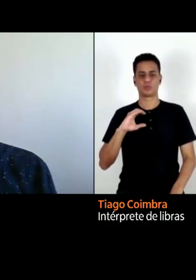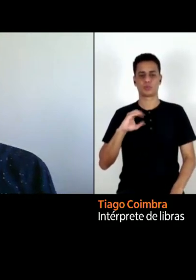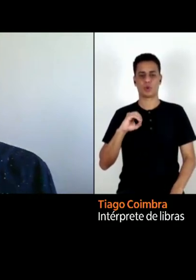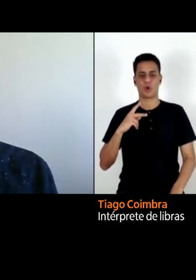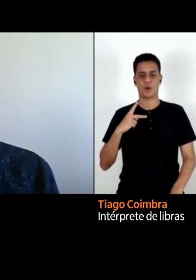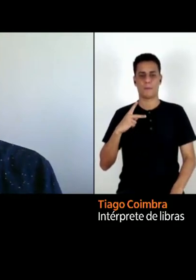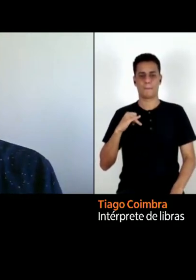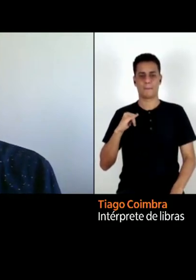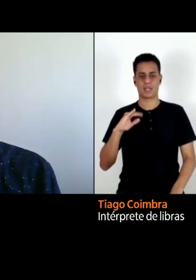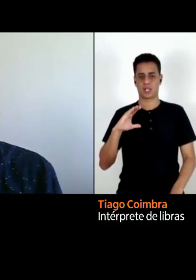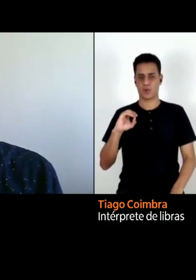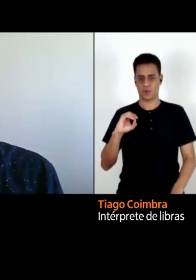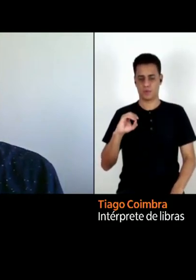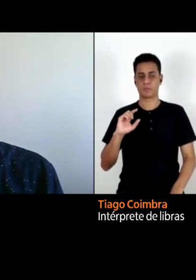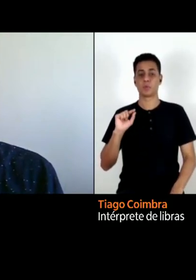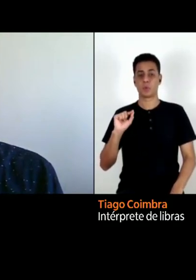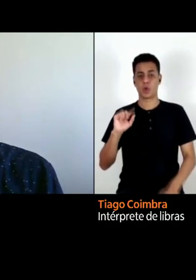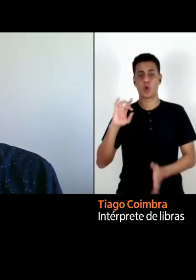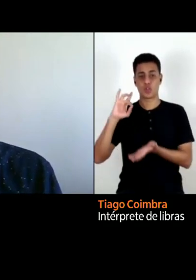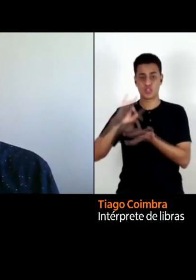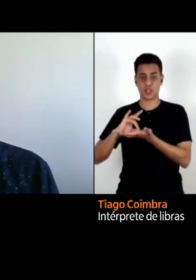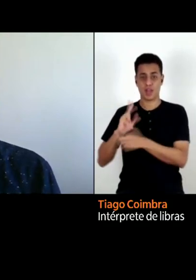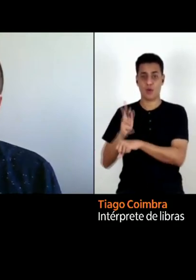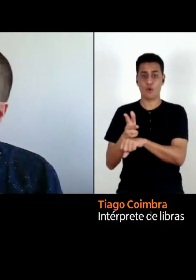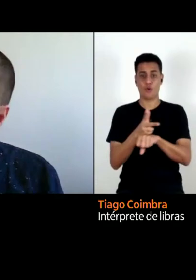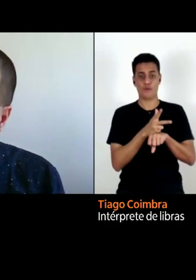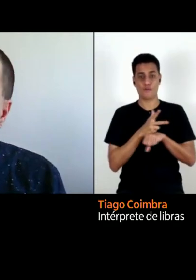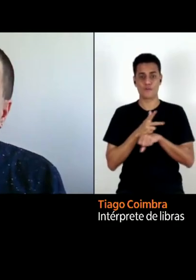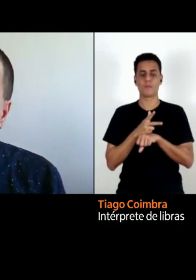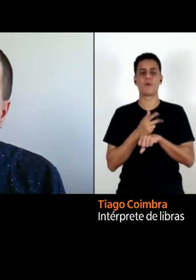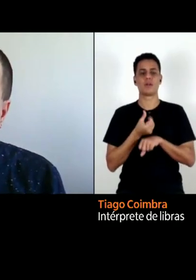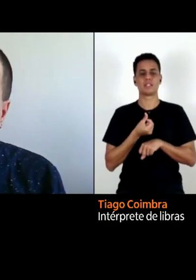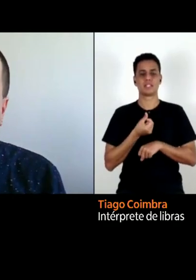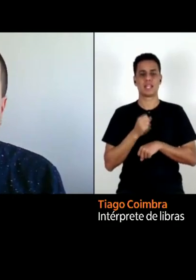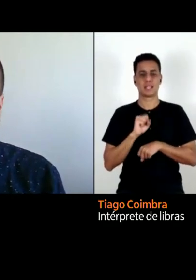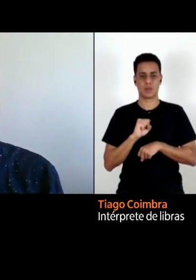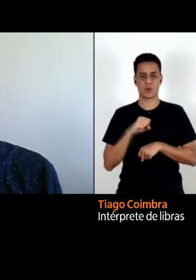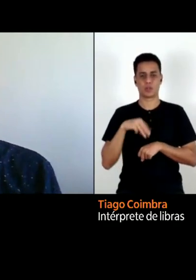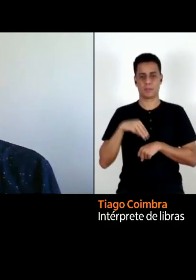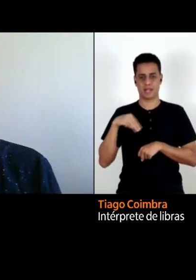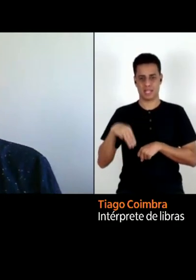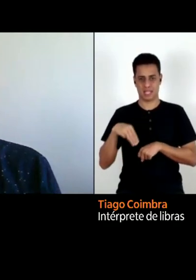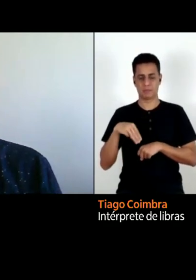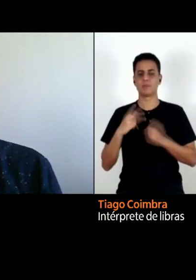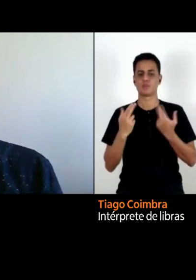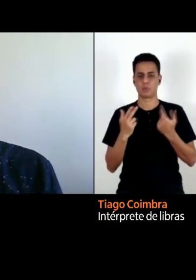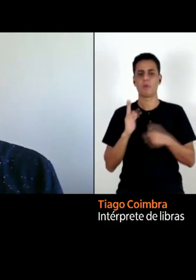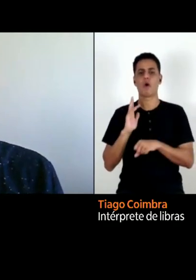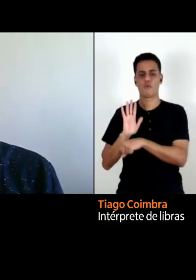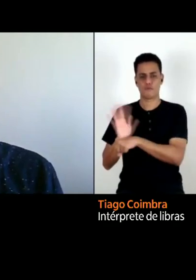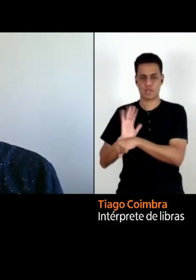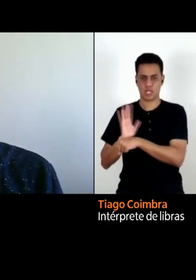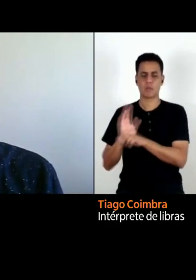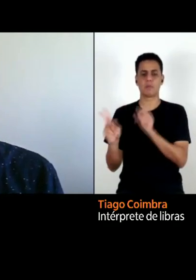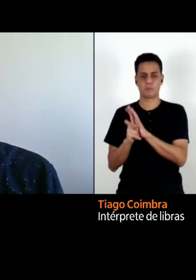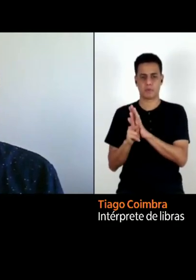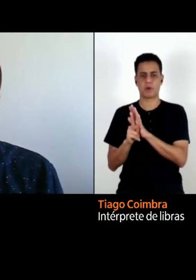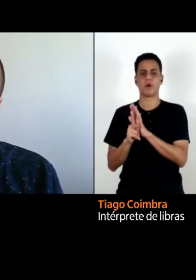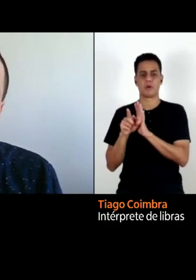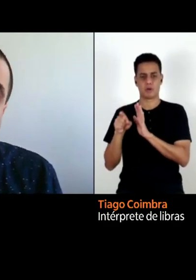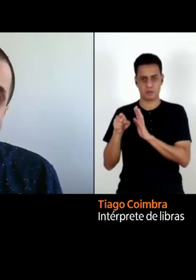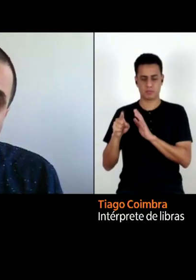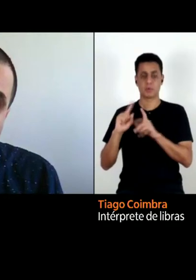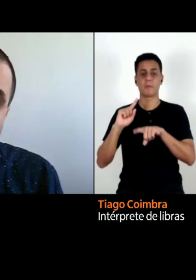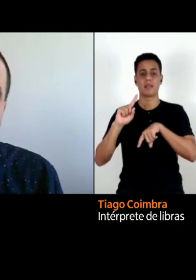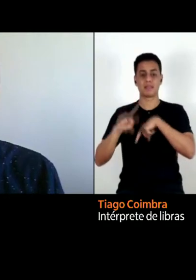originalmente filmado em 68mm, como um filme cinematográfico, e depois transferido para os